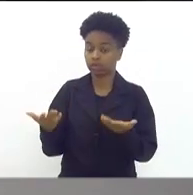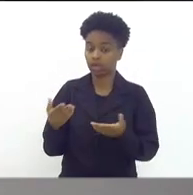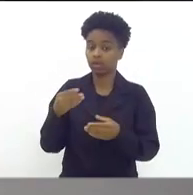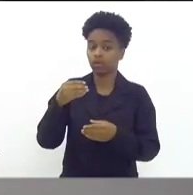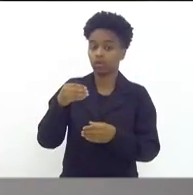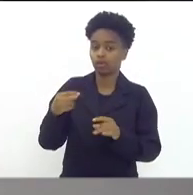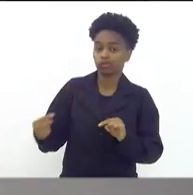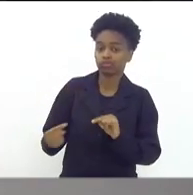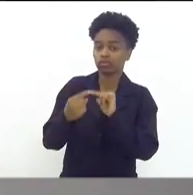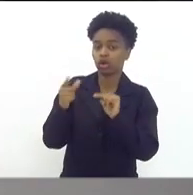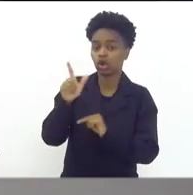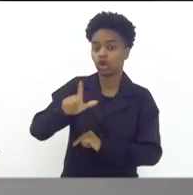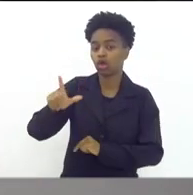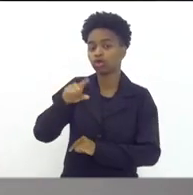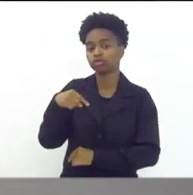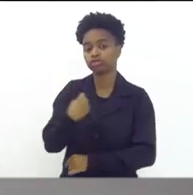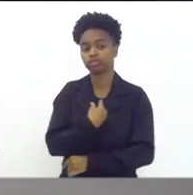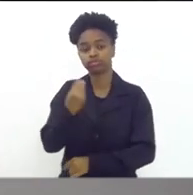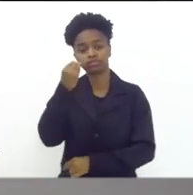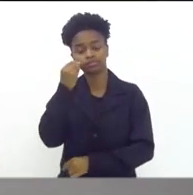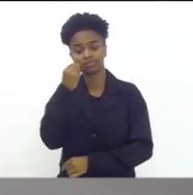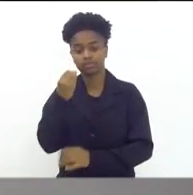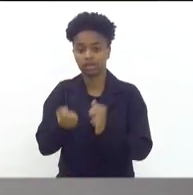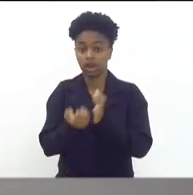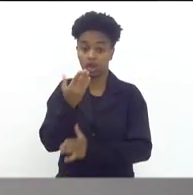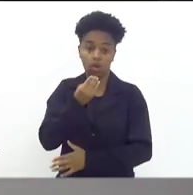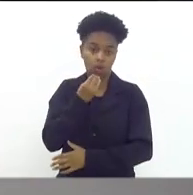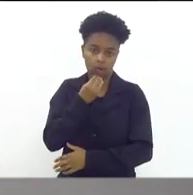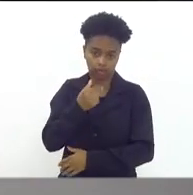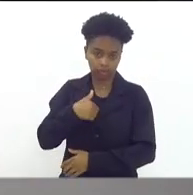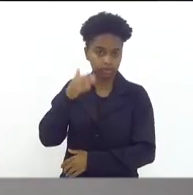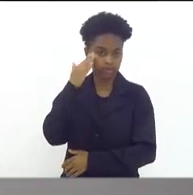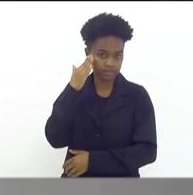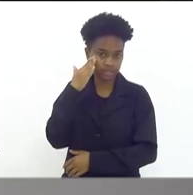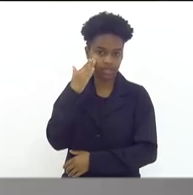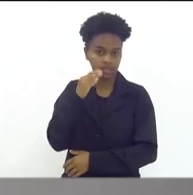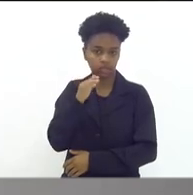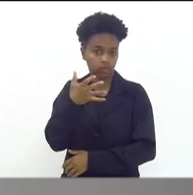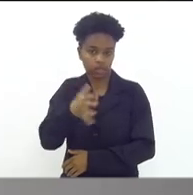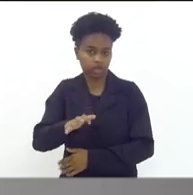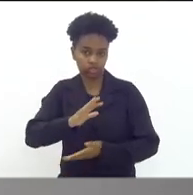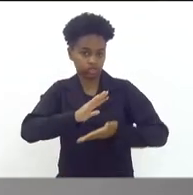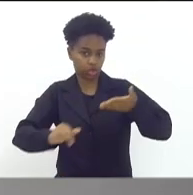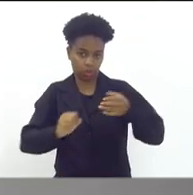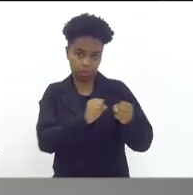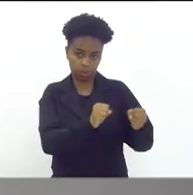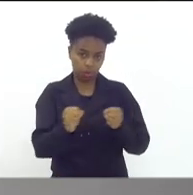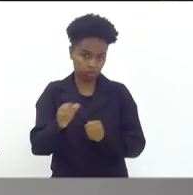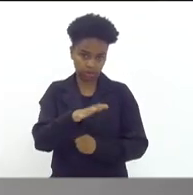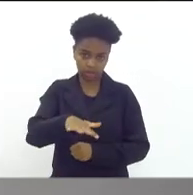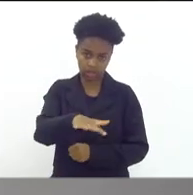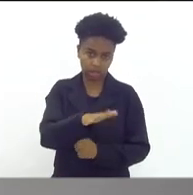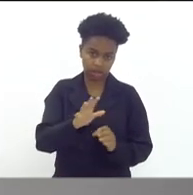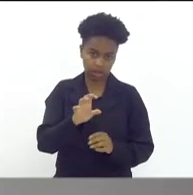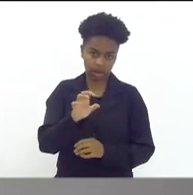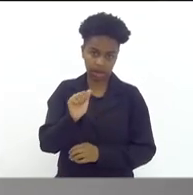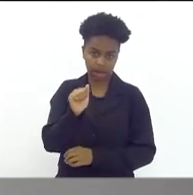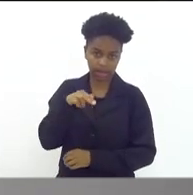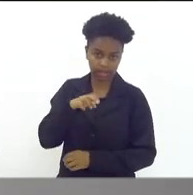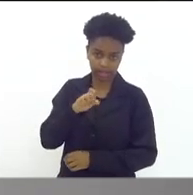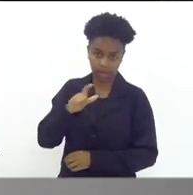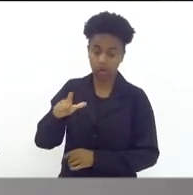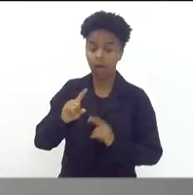lógica que a gente quer construir sem obviamente é é tirar completamente o poder da da Anel mas